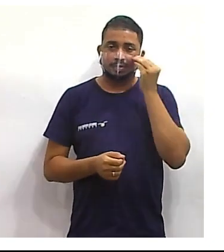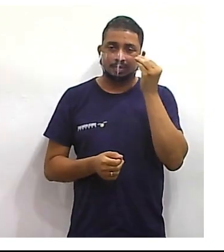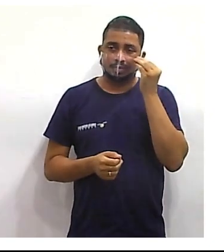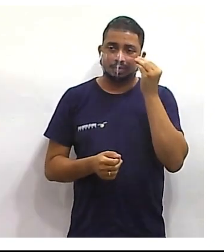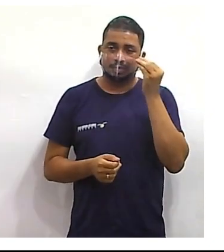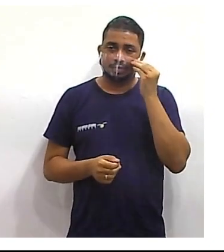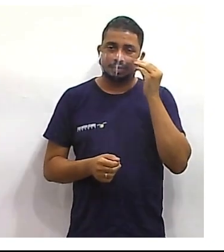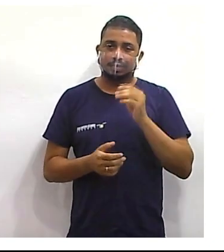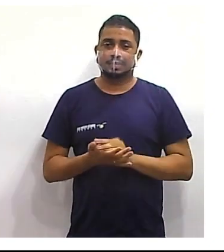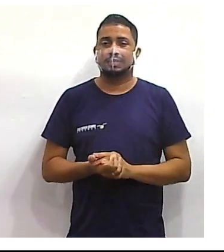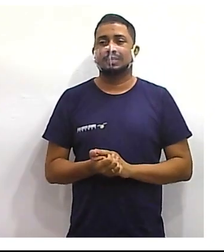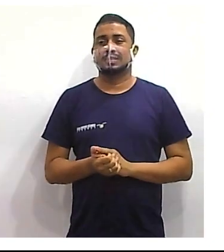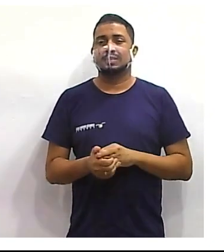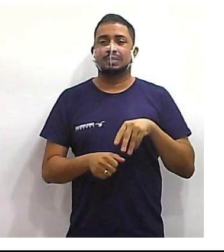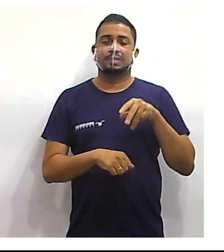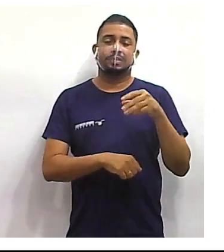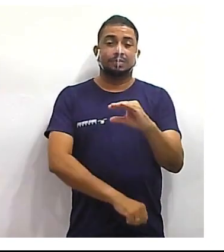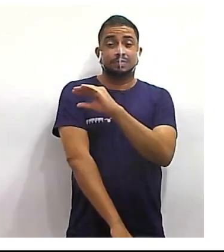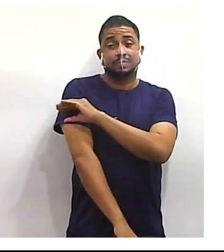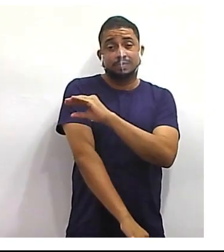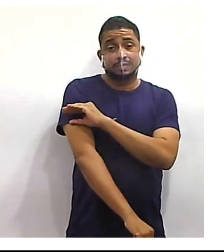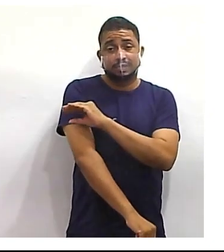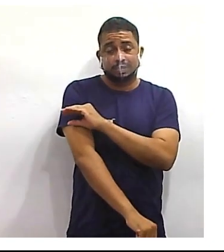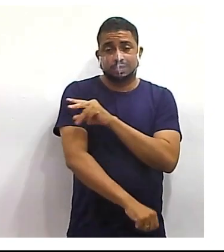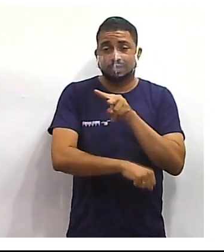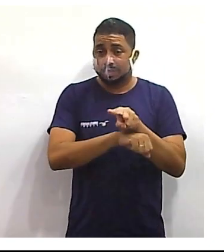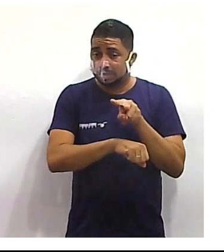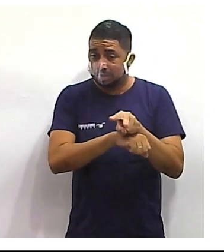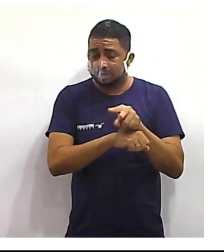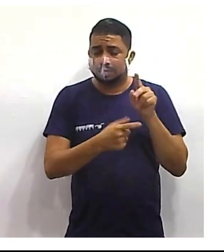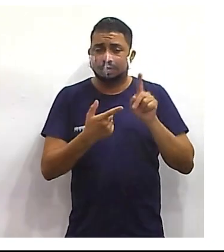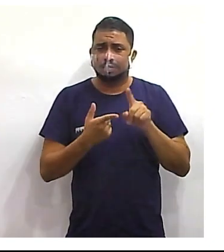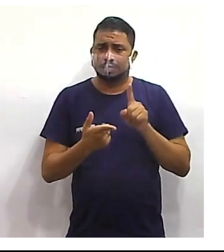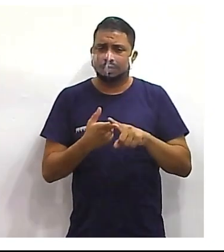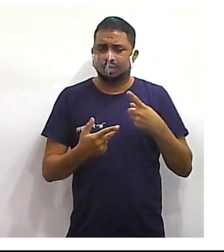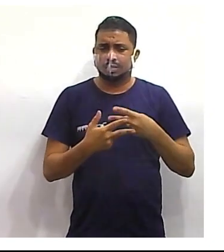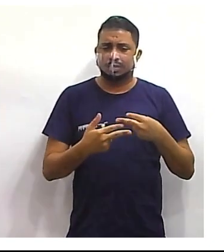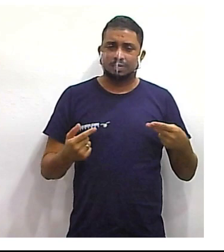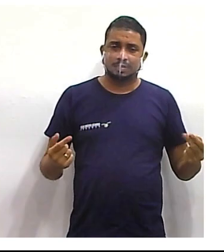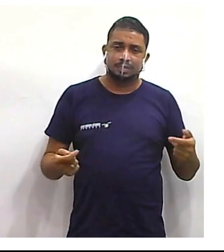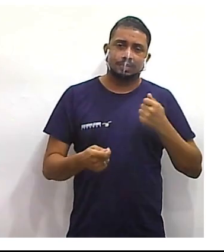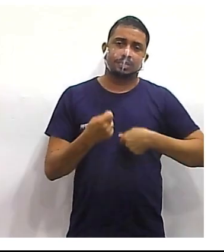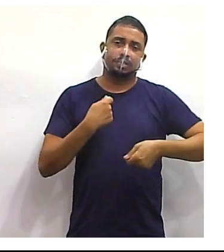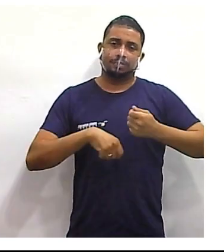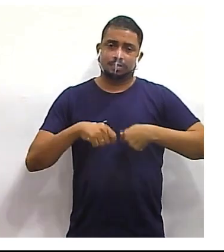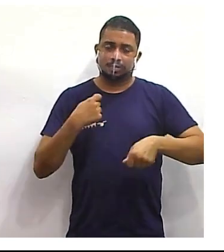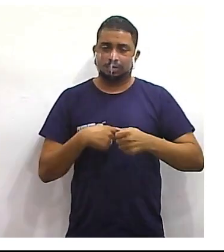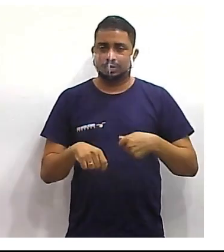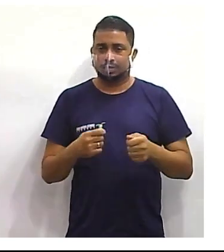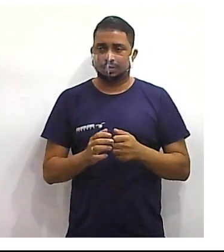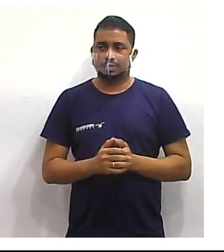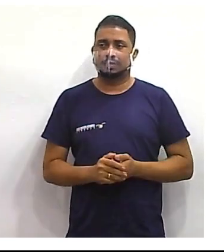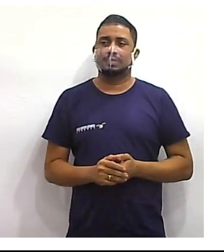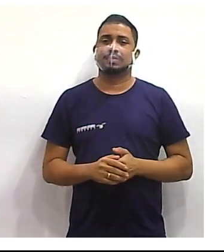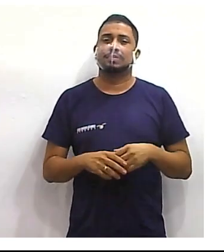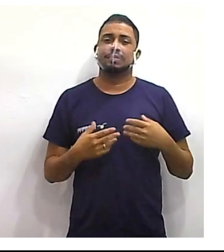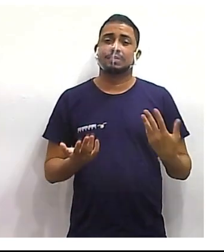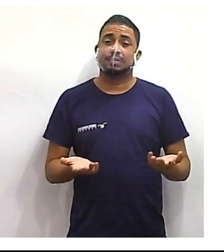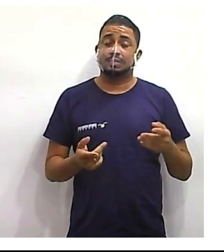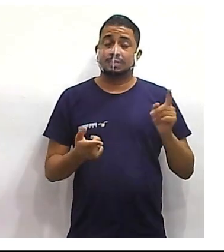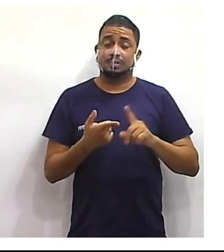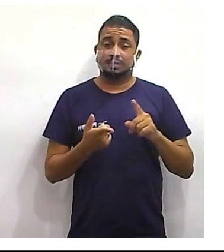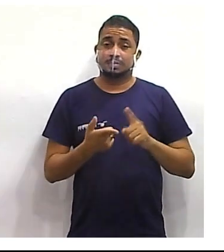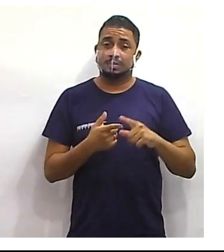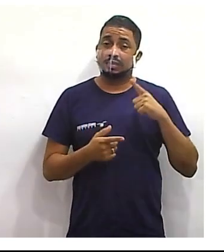de fiscalização, né, e dos recursos, da administração desses recursos, né? Sim. E tem